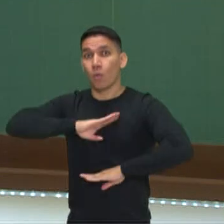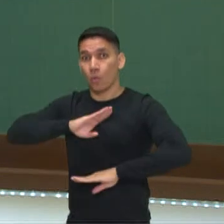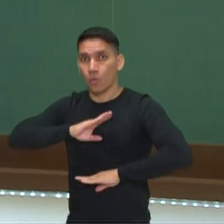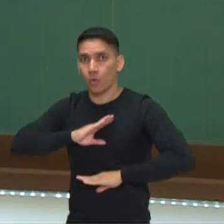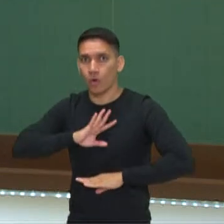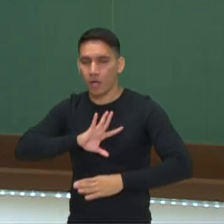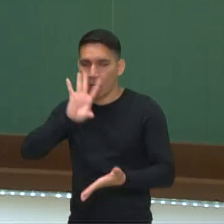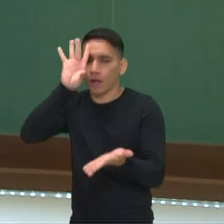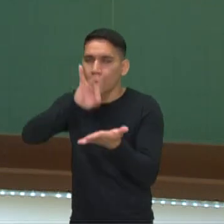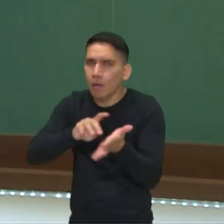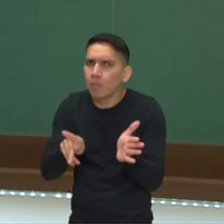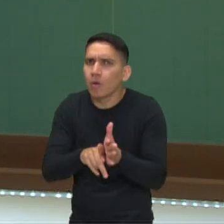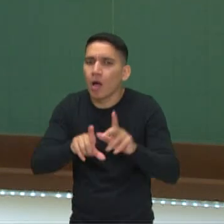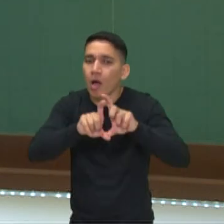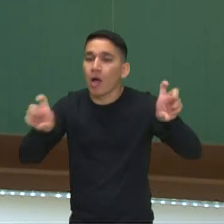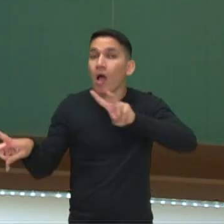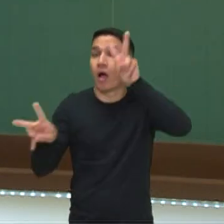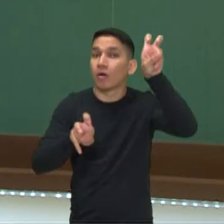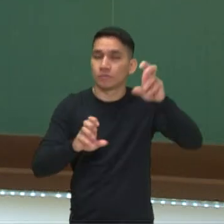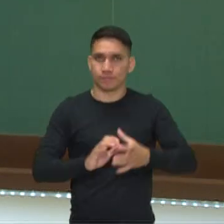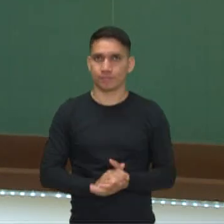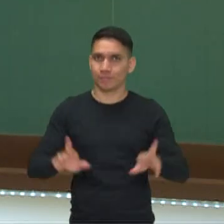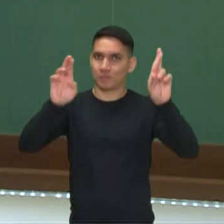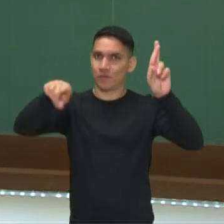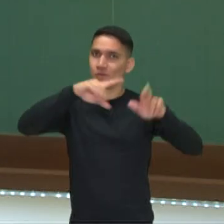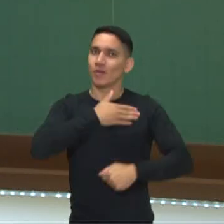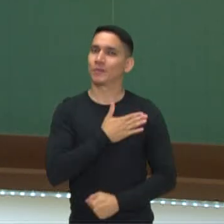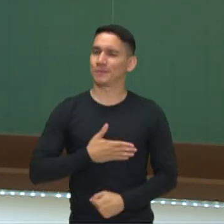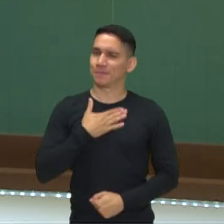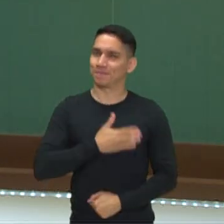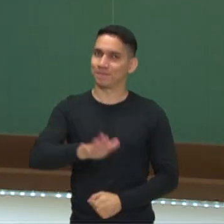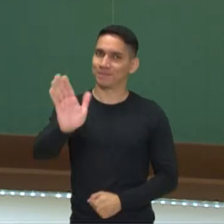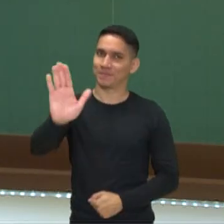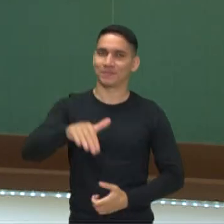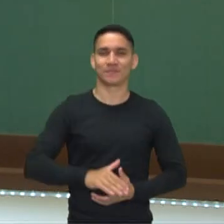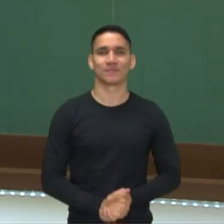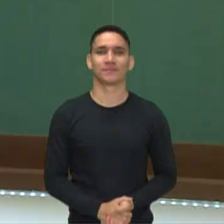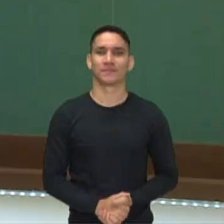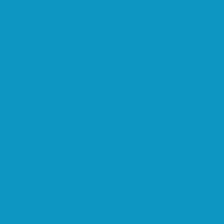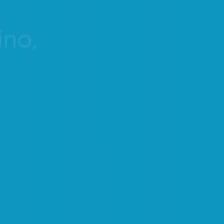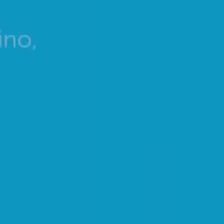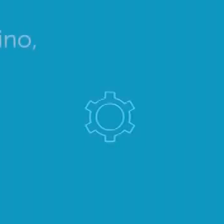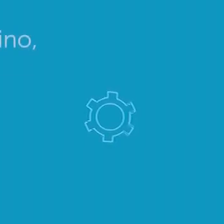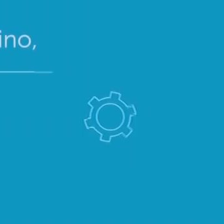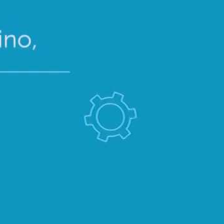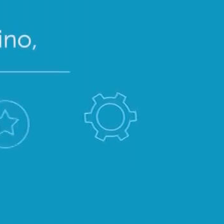condicional presente em algumas citações. Espero que vocês tenham gostado. Bye, bye!